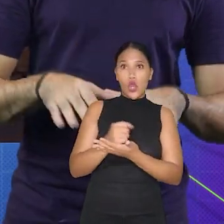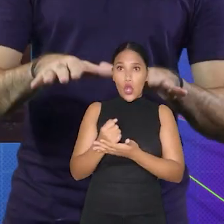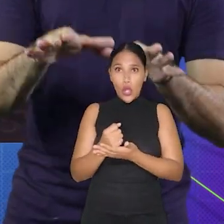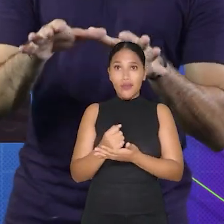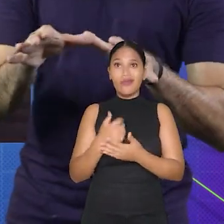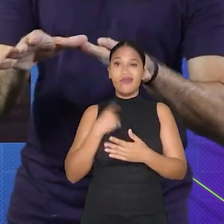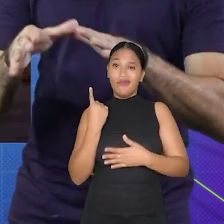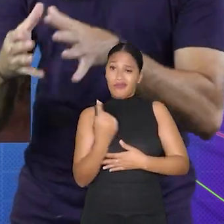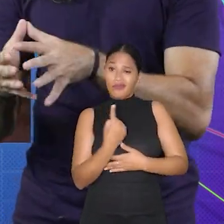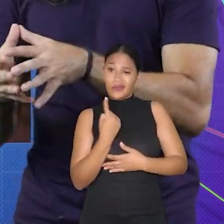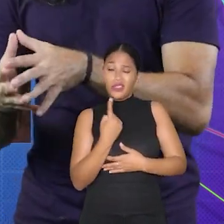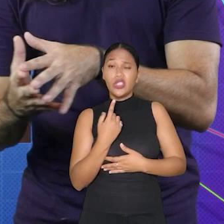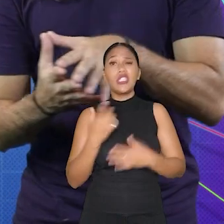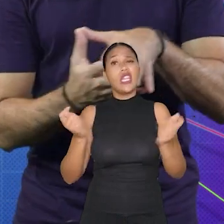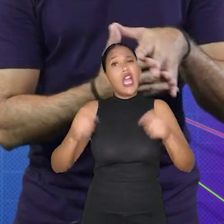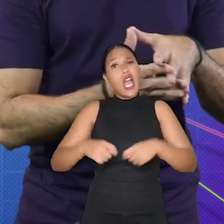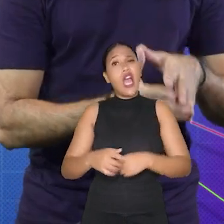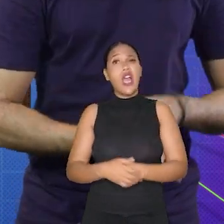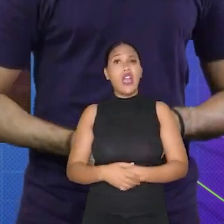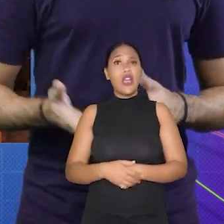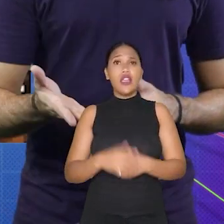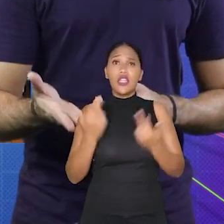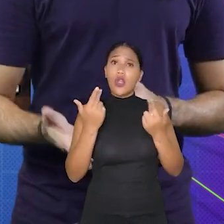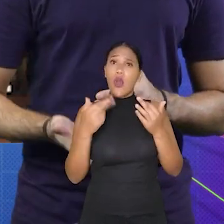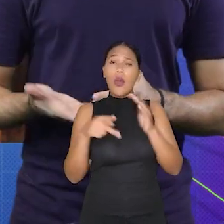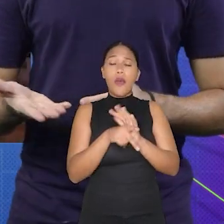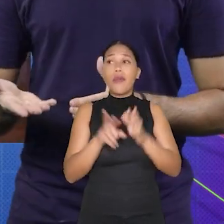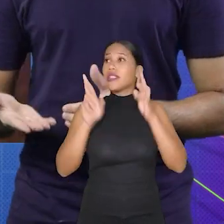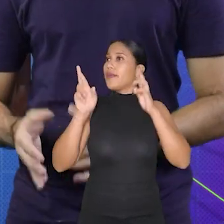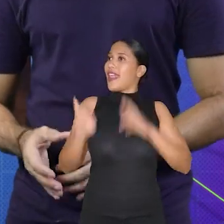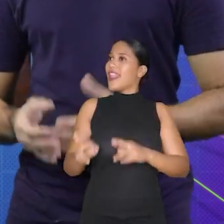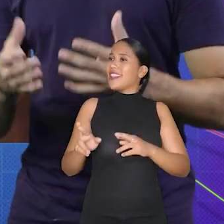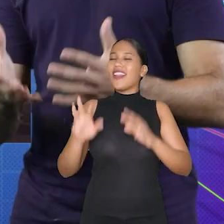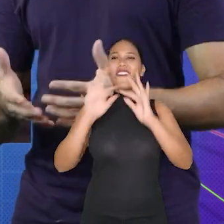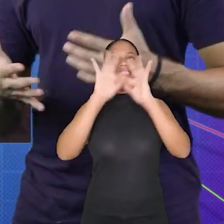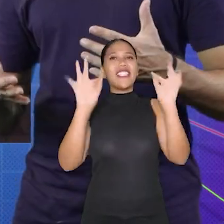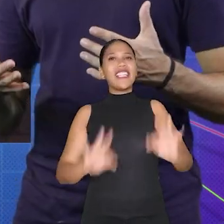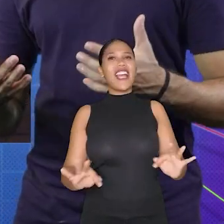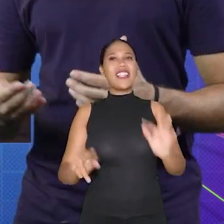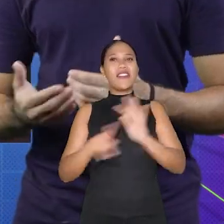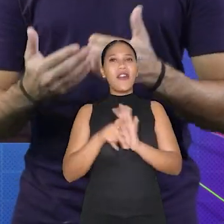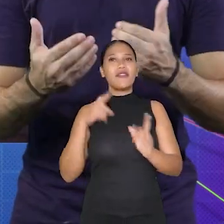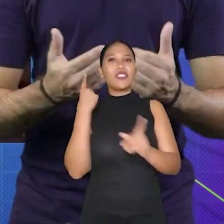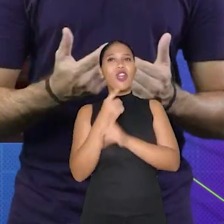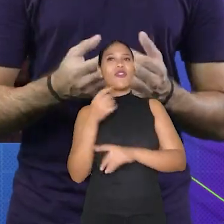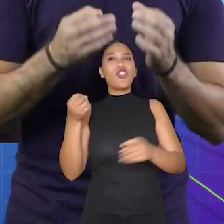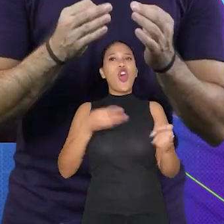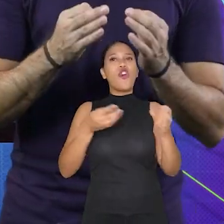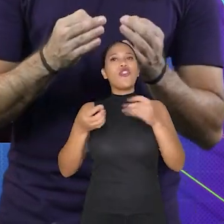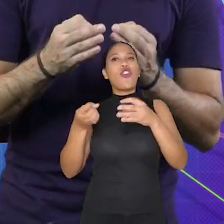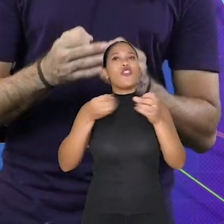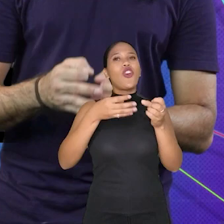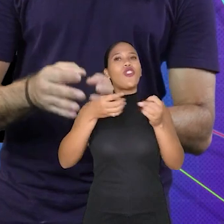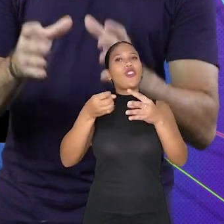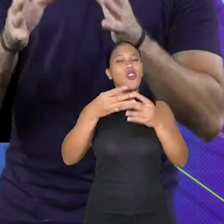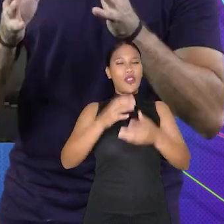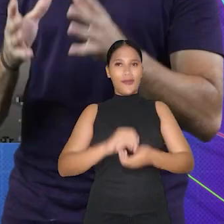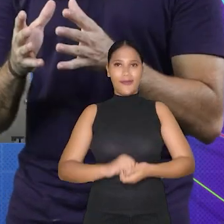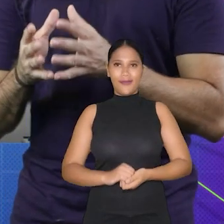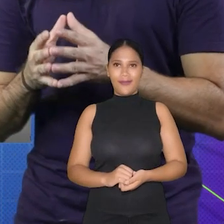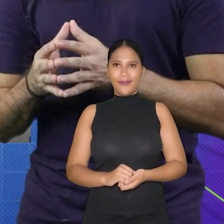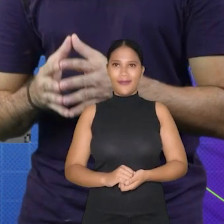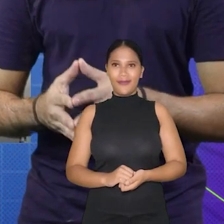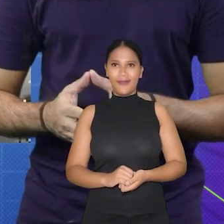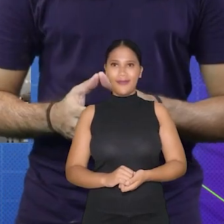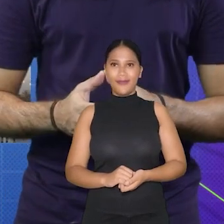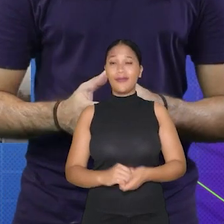jogador, como a sensação de isolamento e de solidão, bem como a de esperança e a felicidade quando se descobrem novas paisagens e